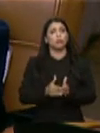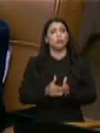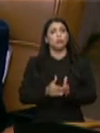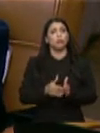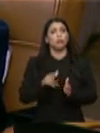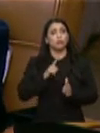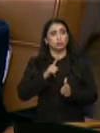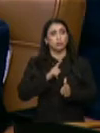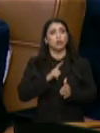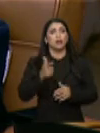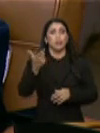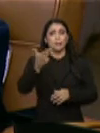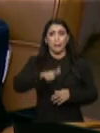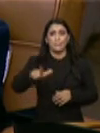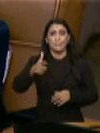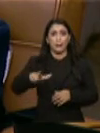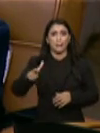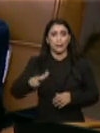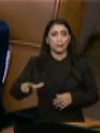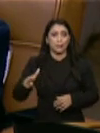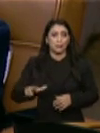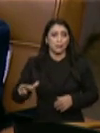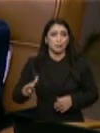com efeitos repetitivos, número